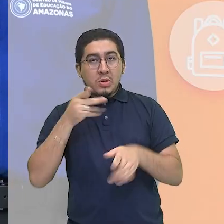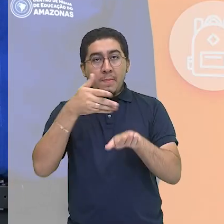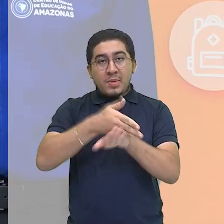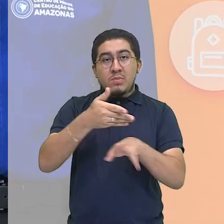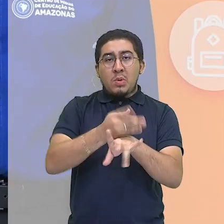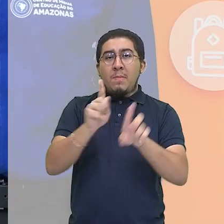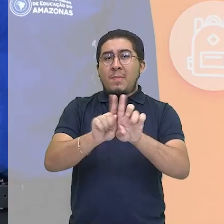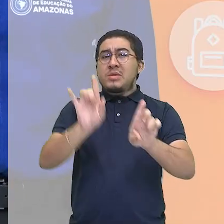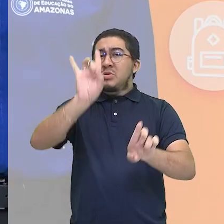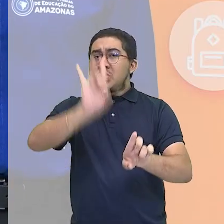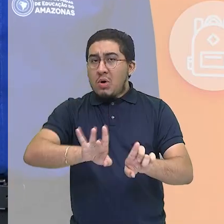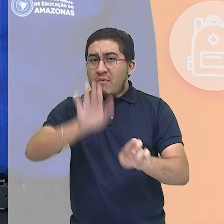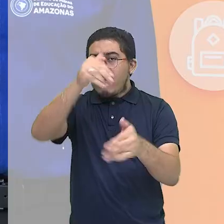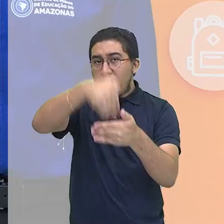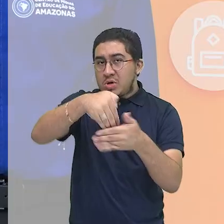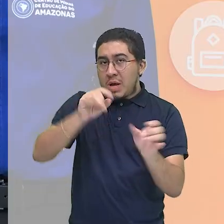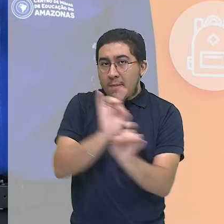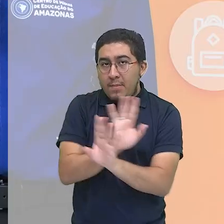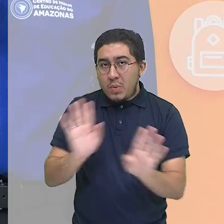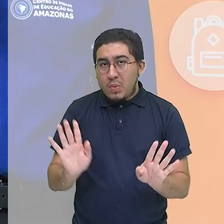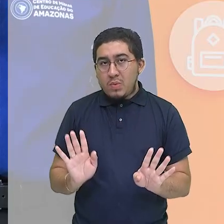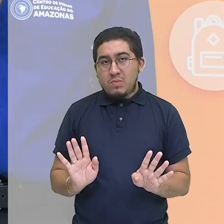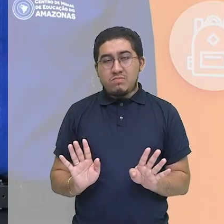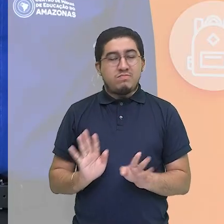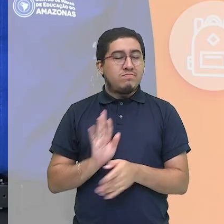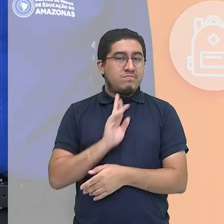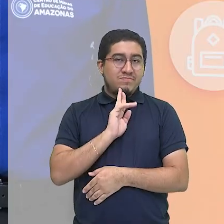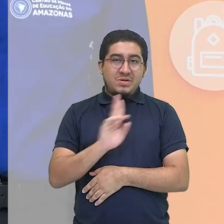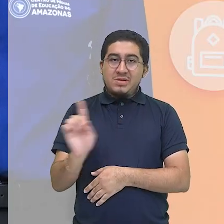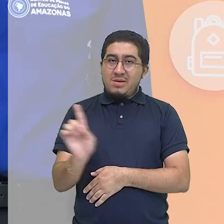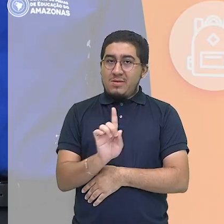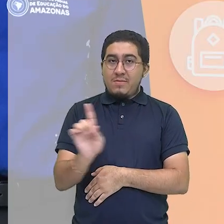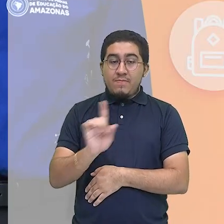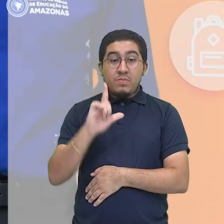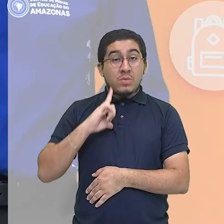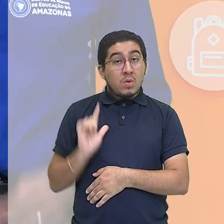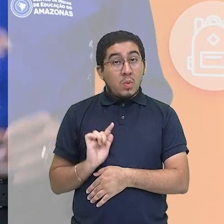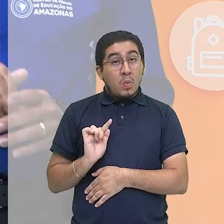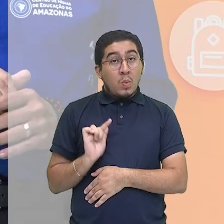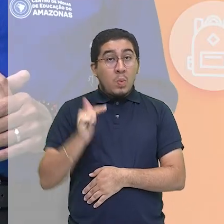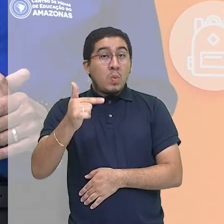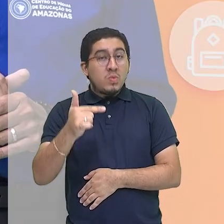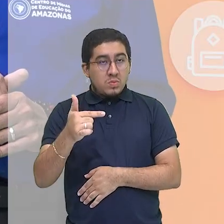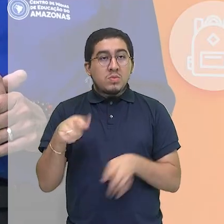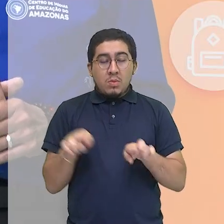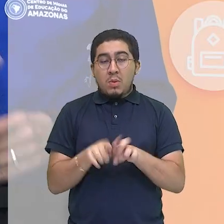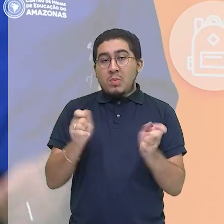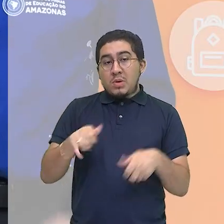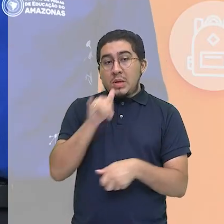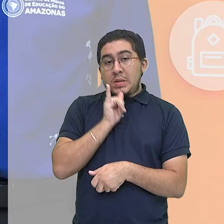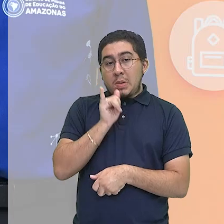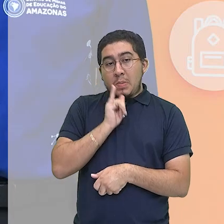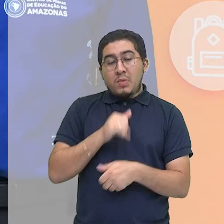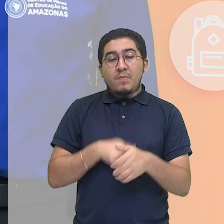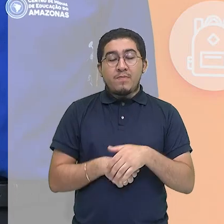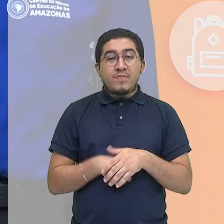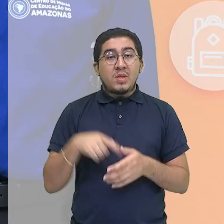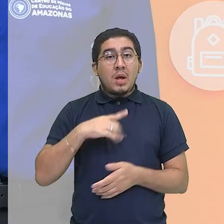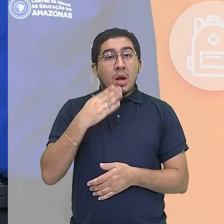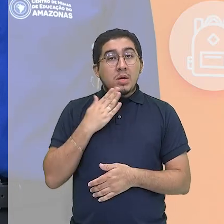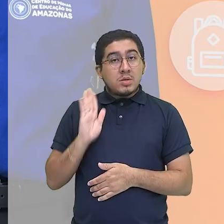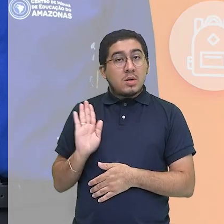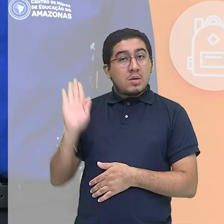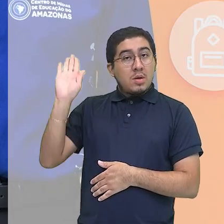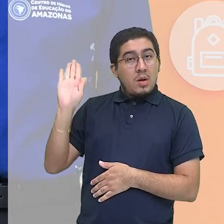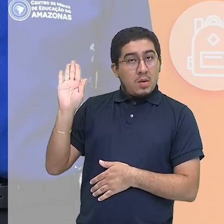mas é a única coisa? Eu vou dizer que não. Temos outras situações, como, por exemplo, candidatar-se a